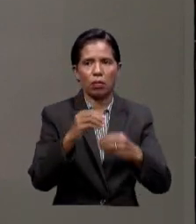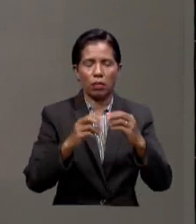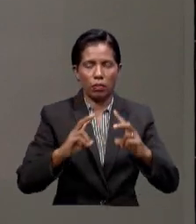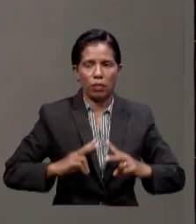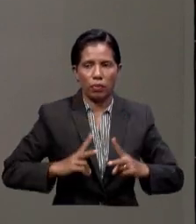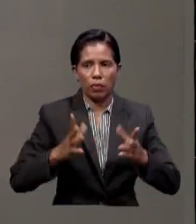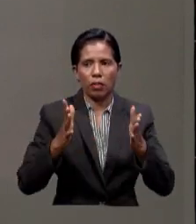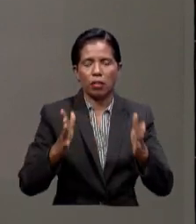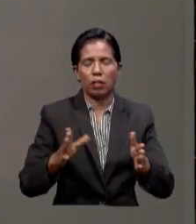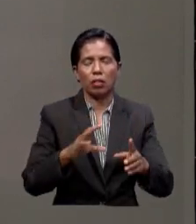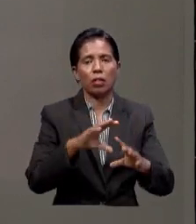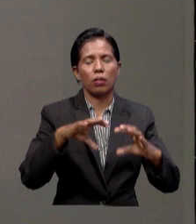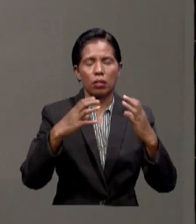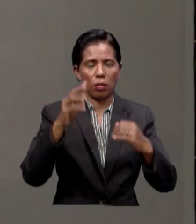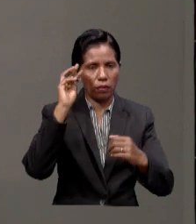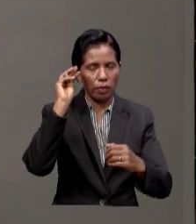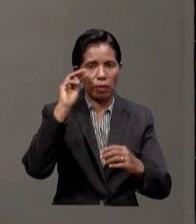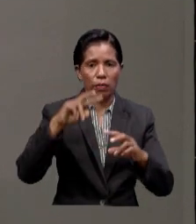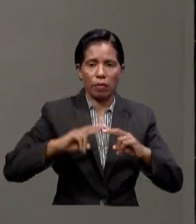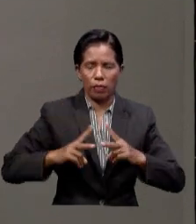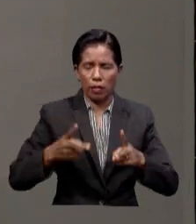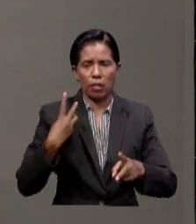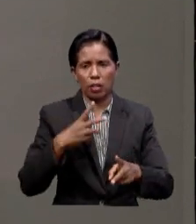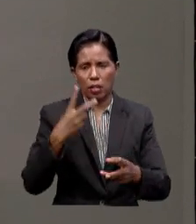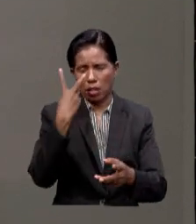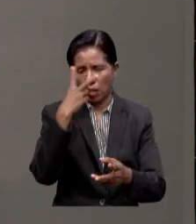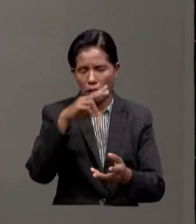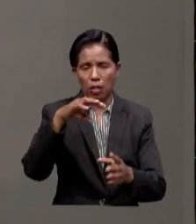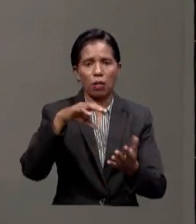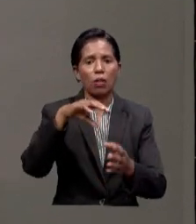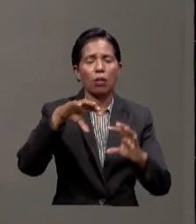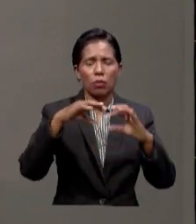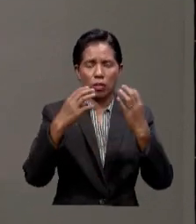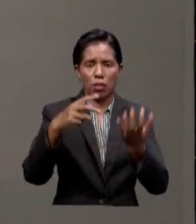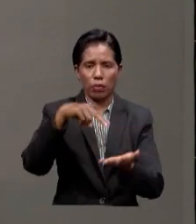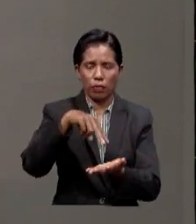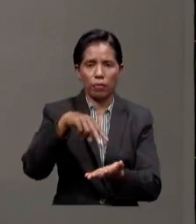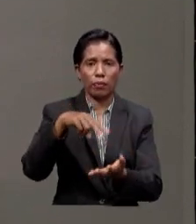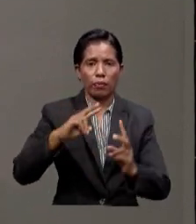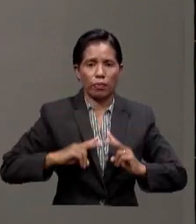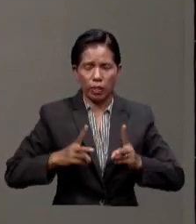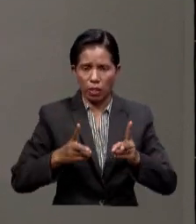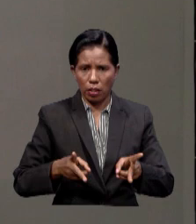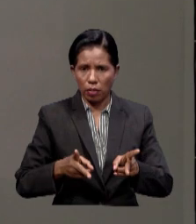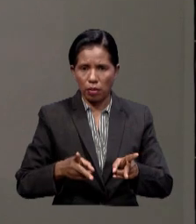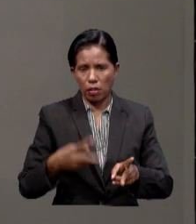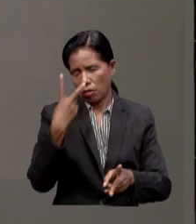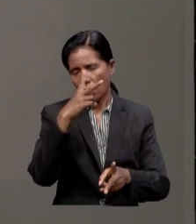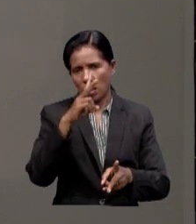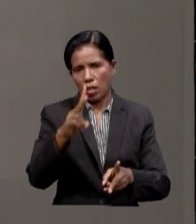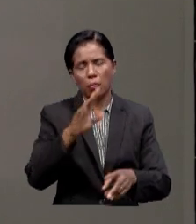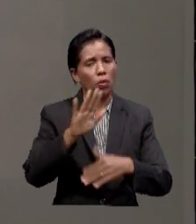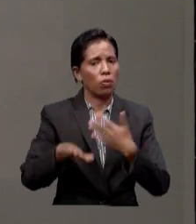Liliu Conselho Veterano ne. Tambah ita intensa tu hari ba Conselho Veterano ne atu hari ba situasau